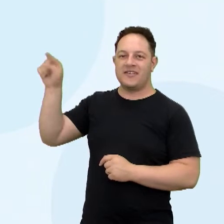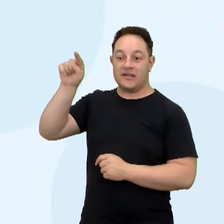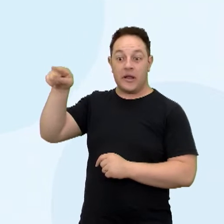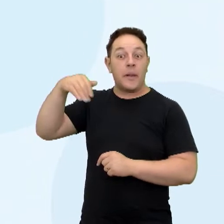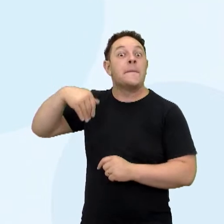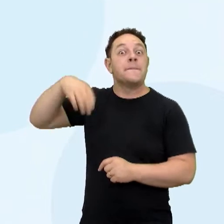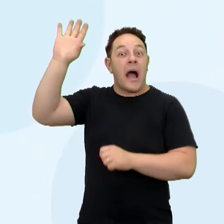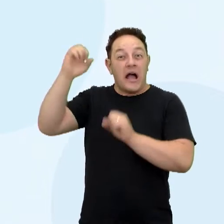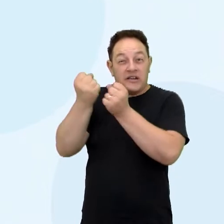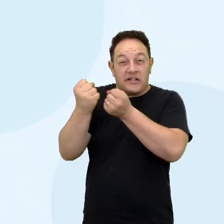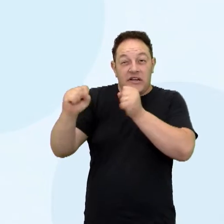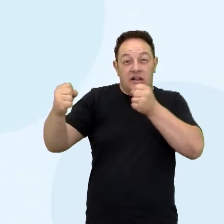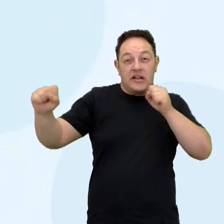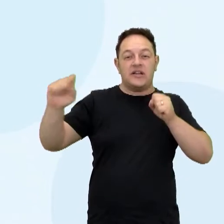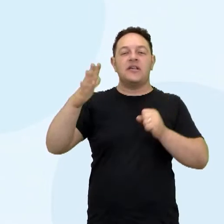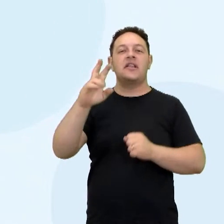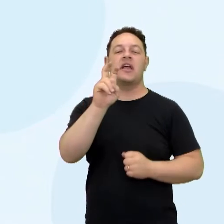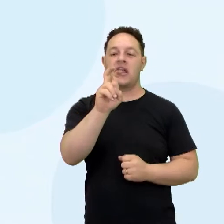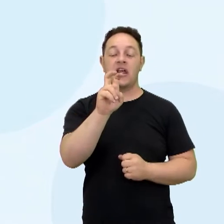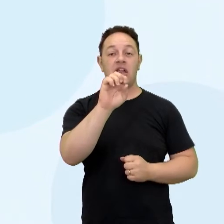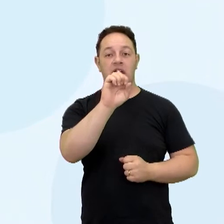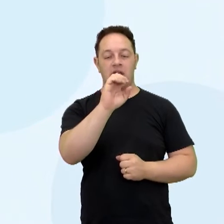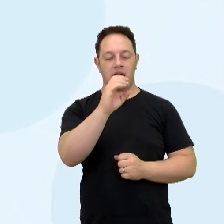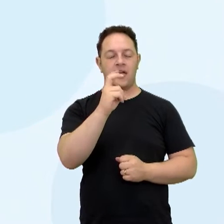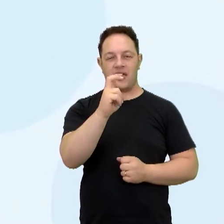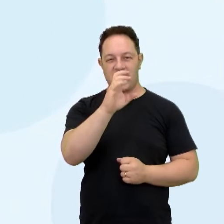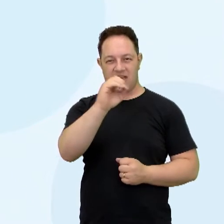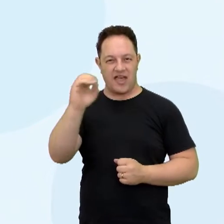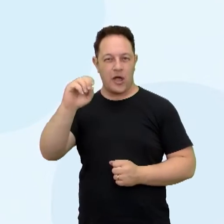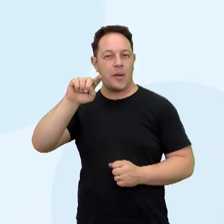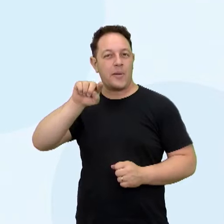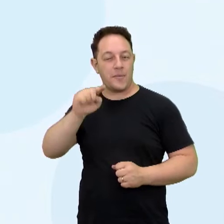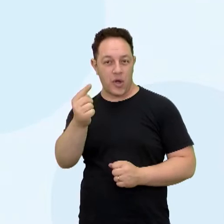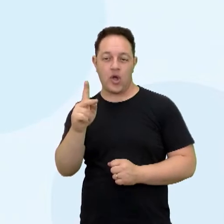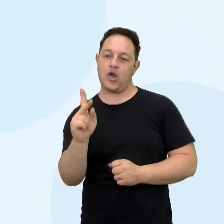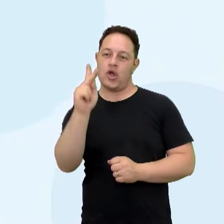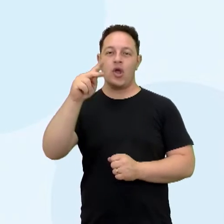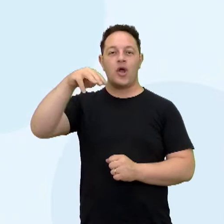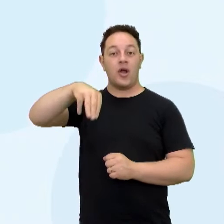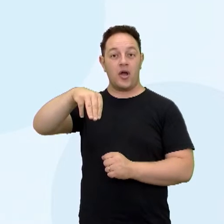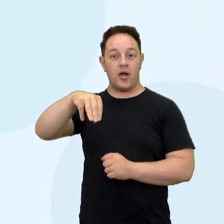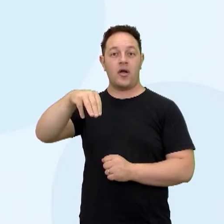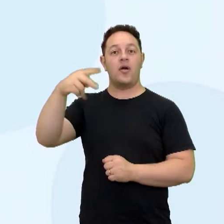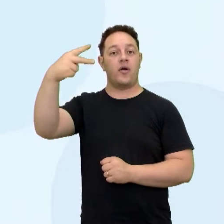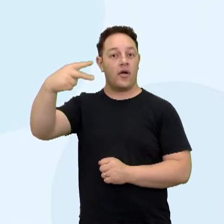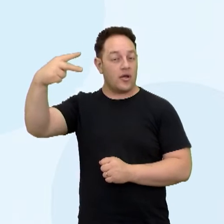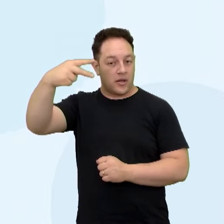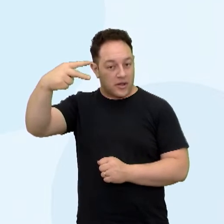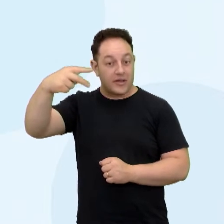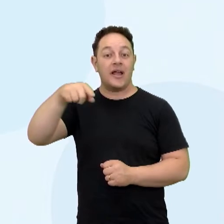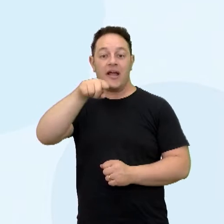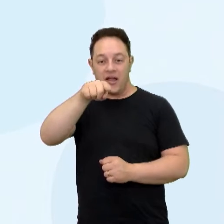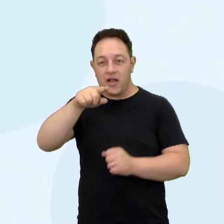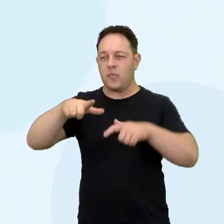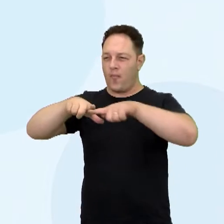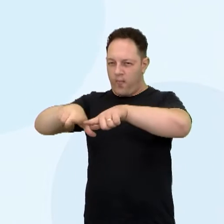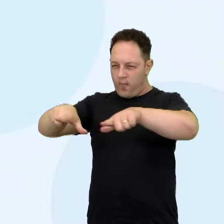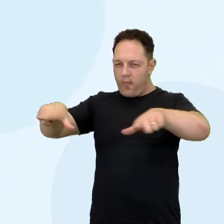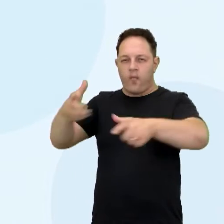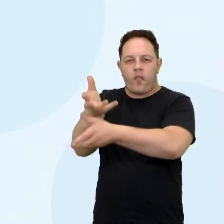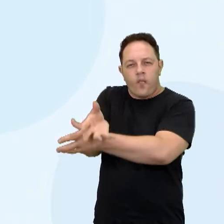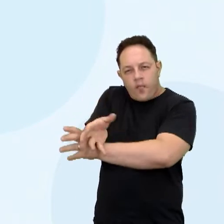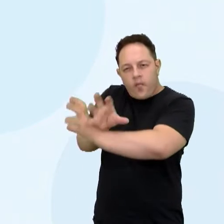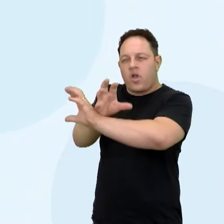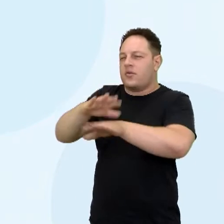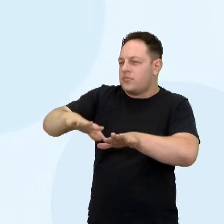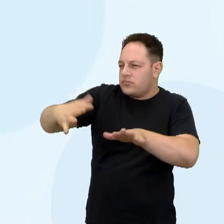deserto australiano, aí tendo mais de 500 mil quilômetros quadrados, né? Em deserto, na realidade, a Austrália ele tem mais